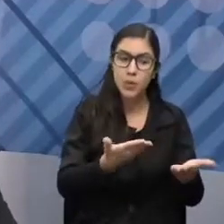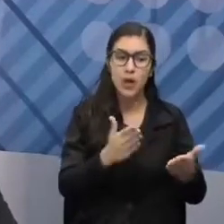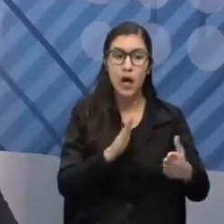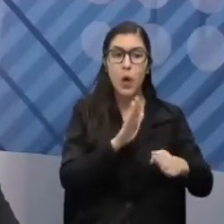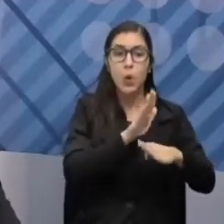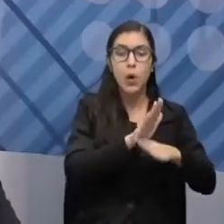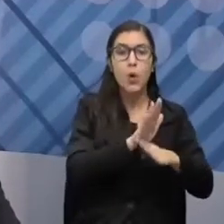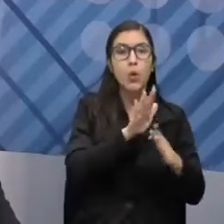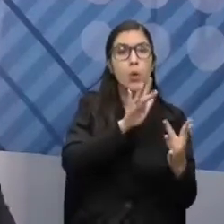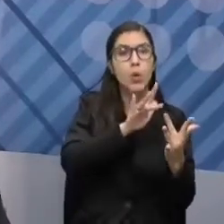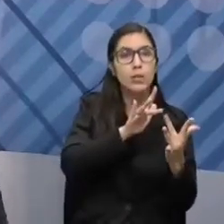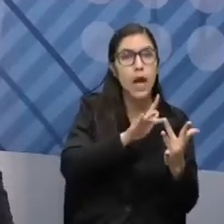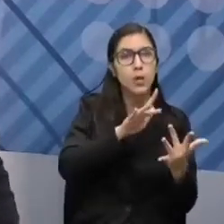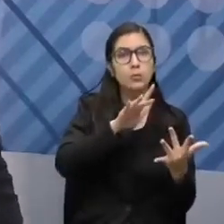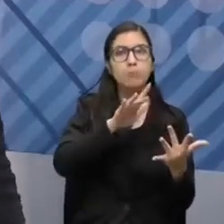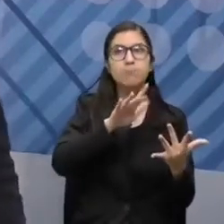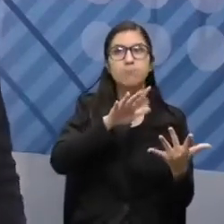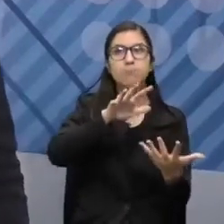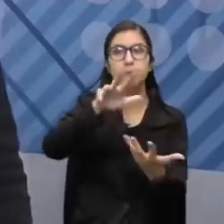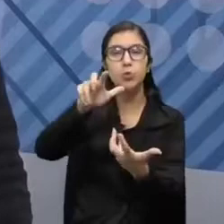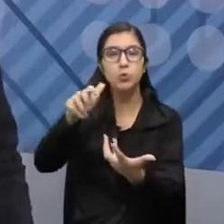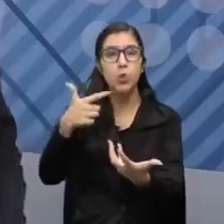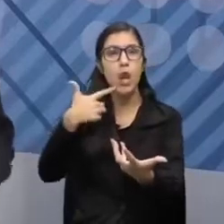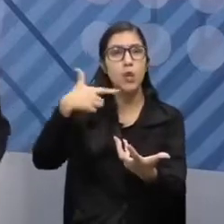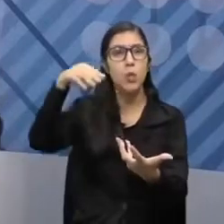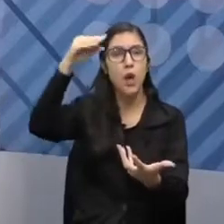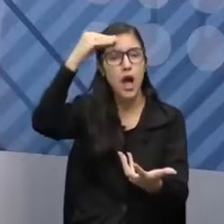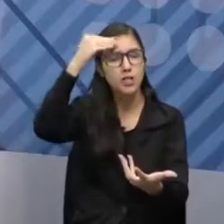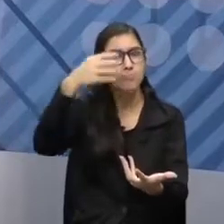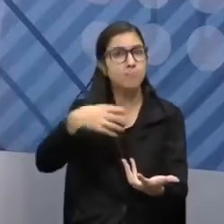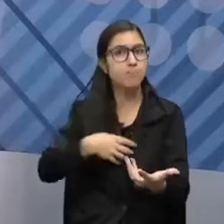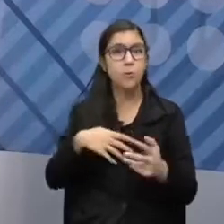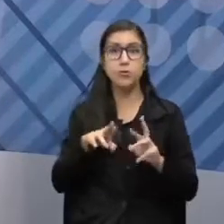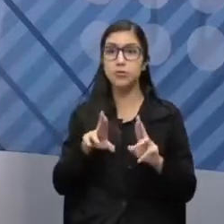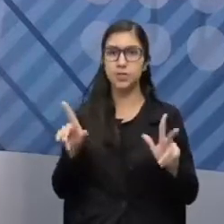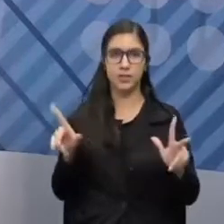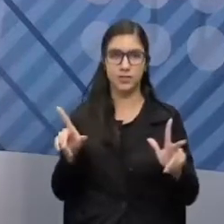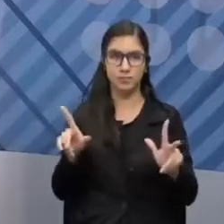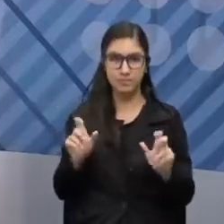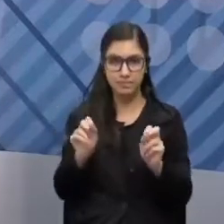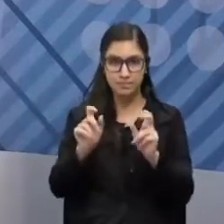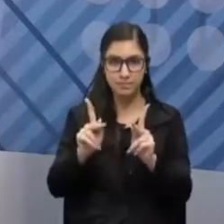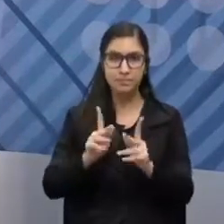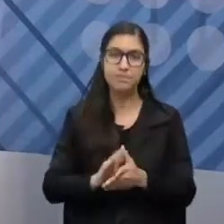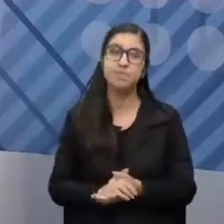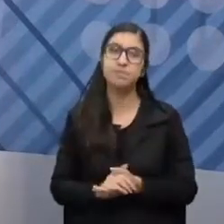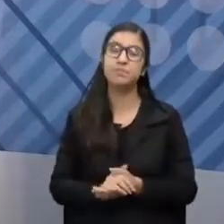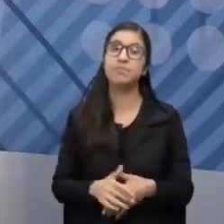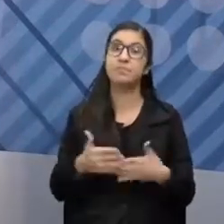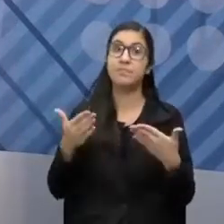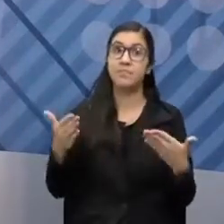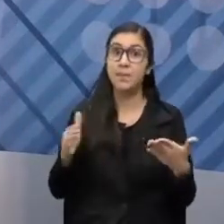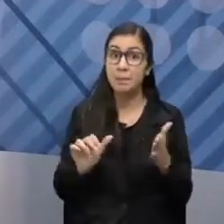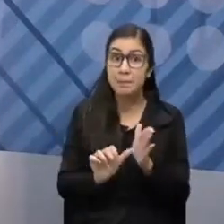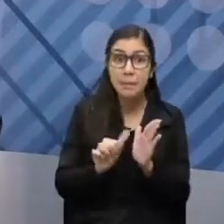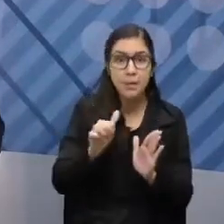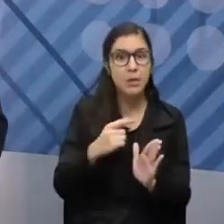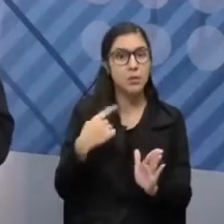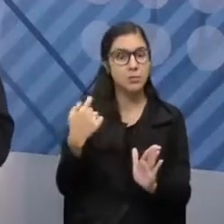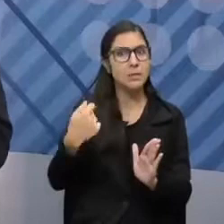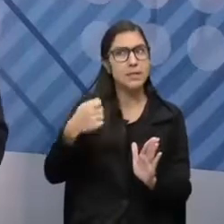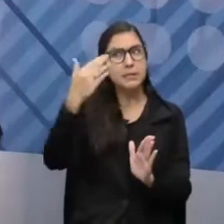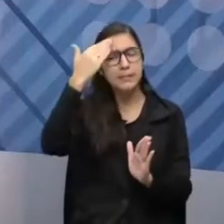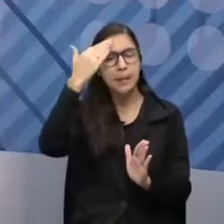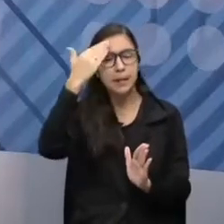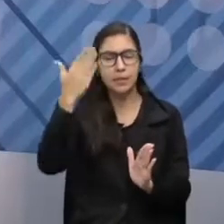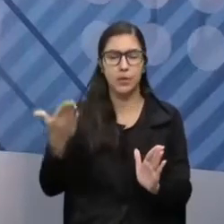comunicação, o contato com o mundo, a linguagem de uma forma diferente. Certo? Então, primeira coisa que nós temos que ter em